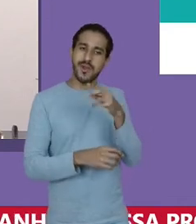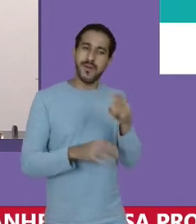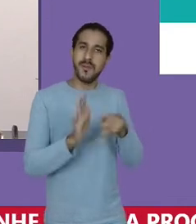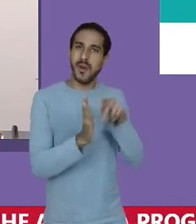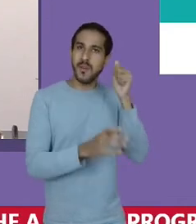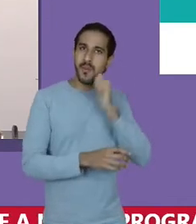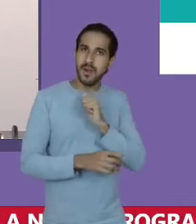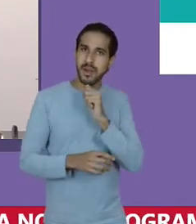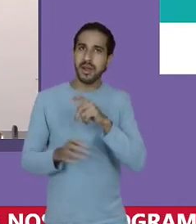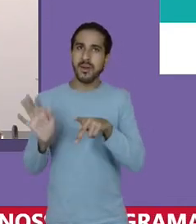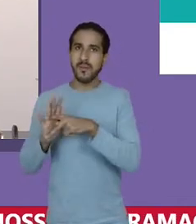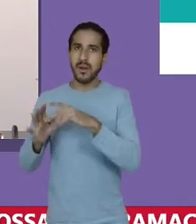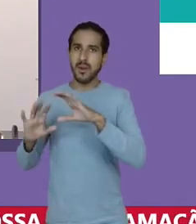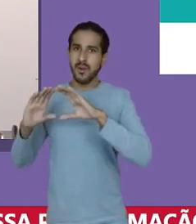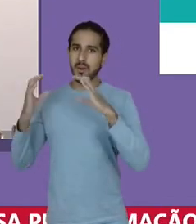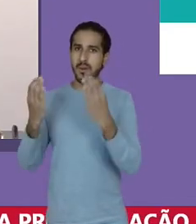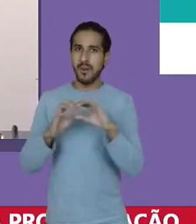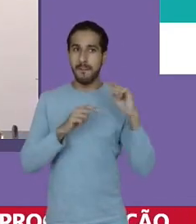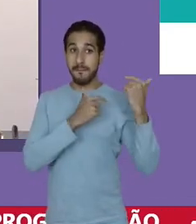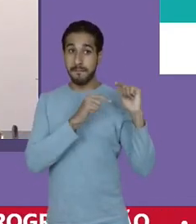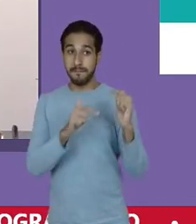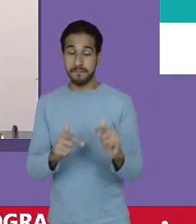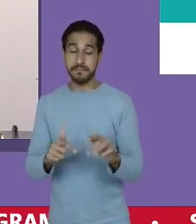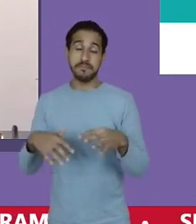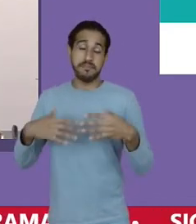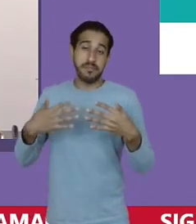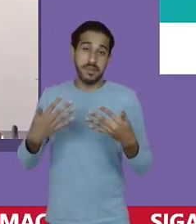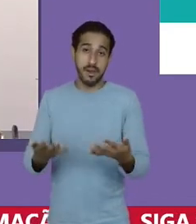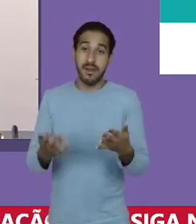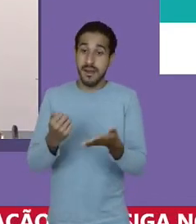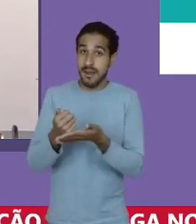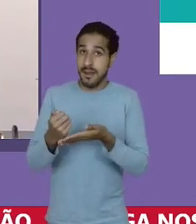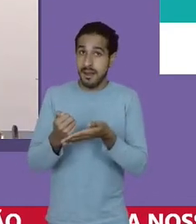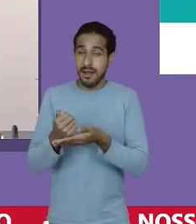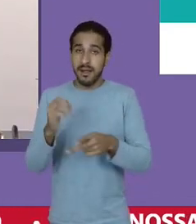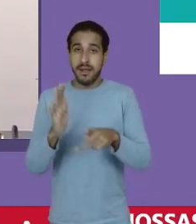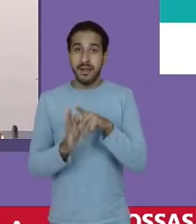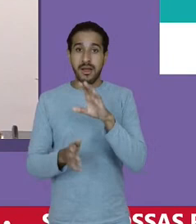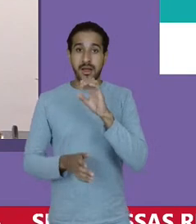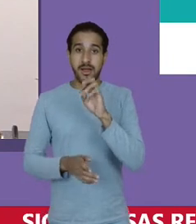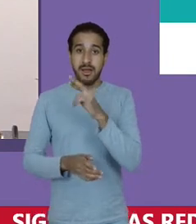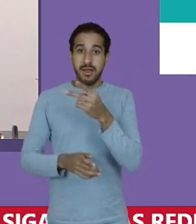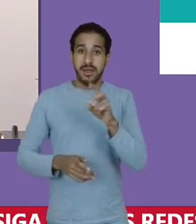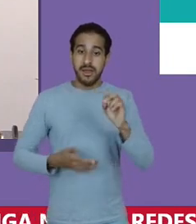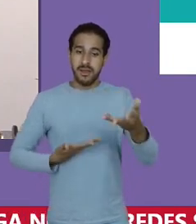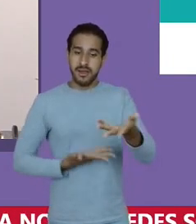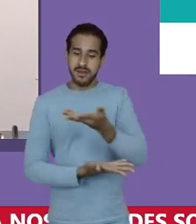produção de povos e comunidades tradicionais. Então, o princípio da cooperação,